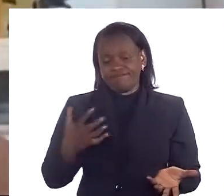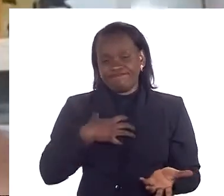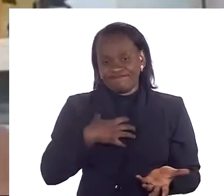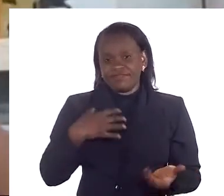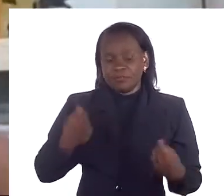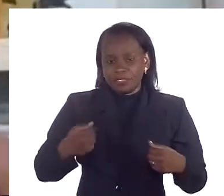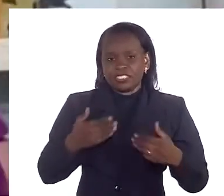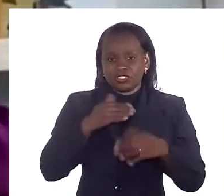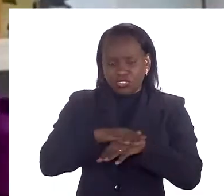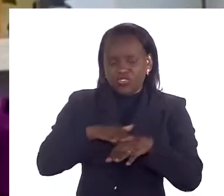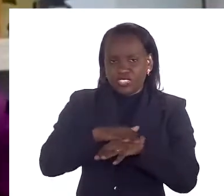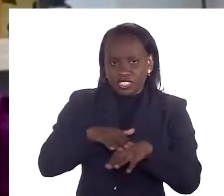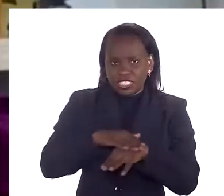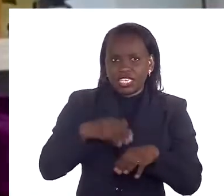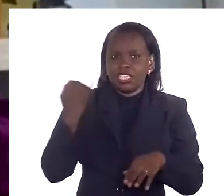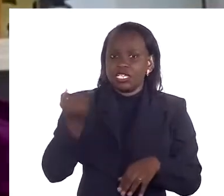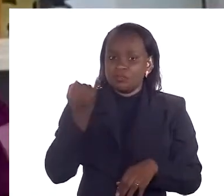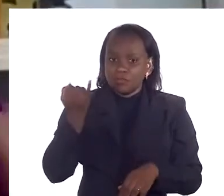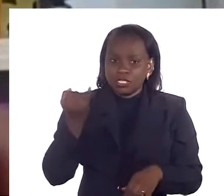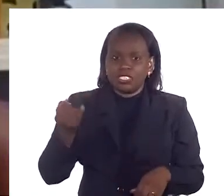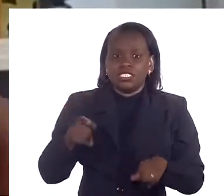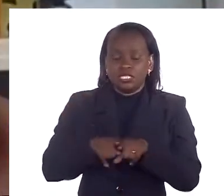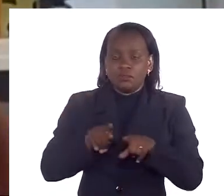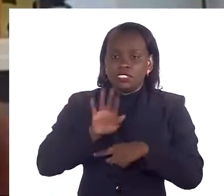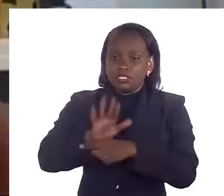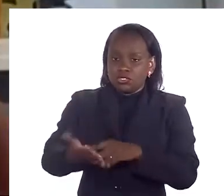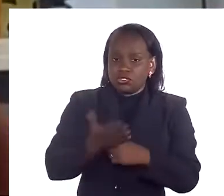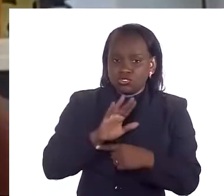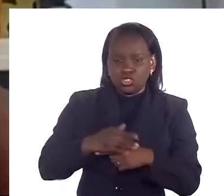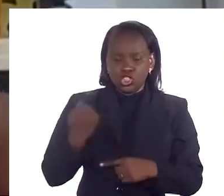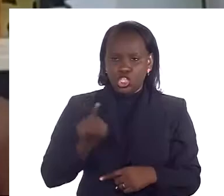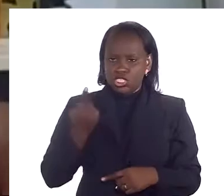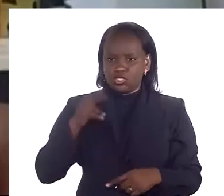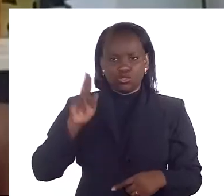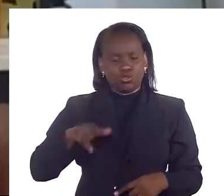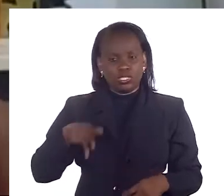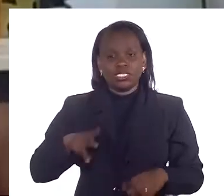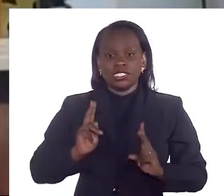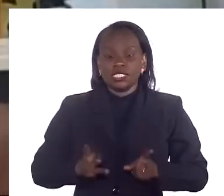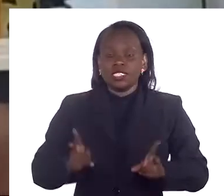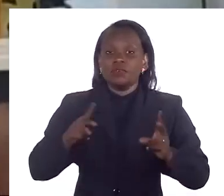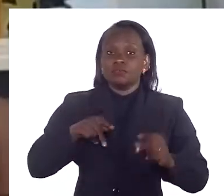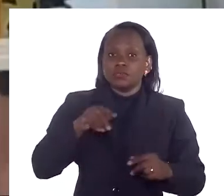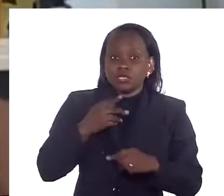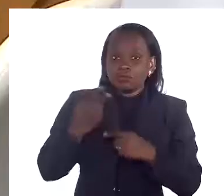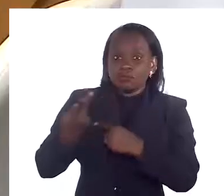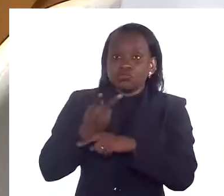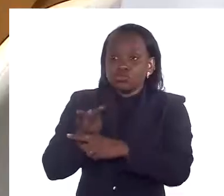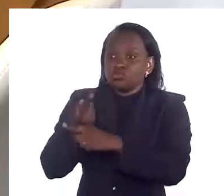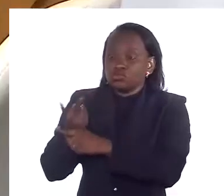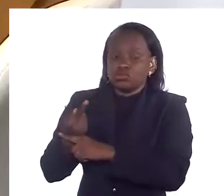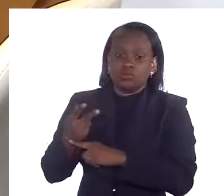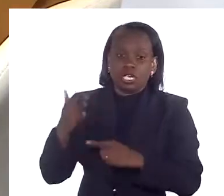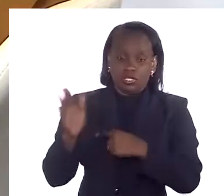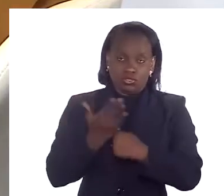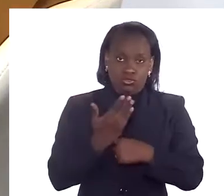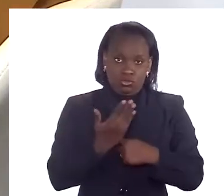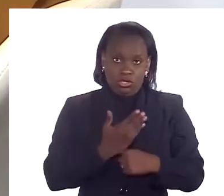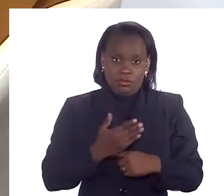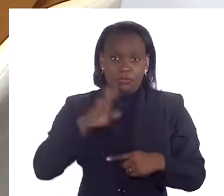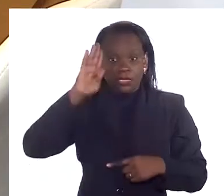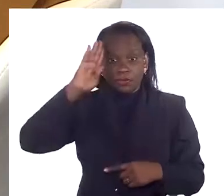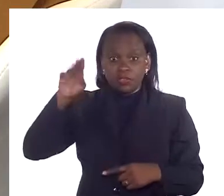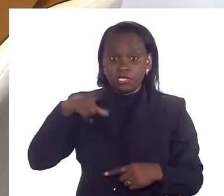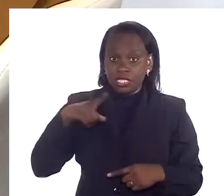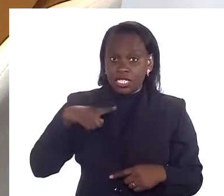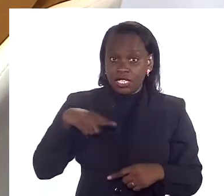ter esse diálogo. Diálogo é a chave, diálogo e rede de apoio. Nunca ficar sozinho, a gente sempre está buscando ajuda, né? Principalmente